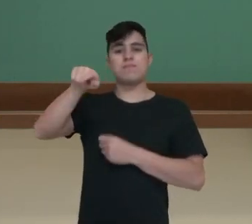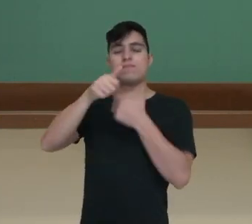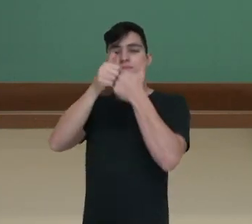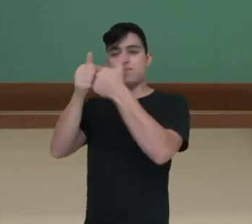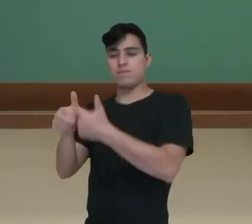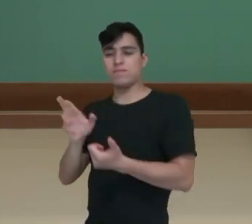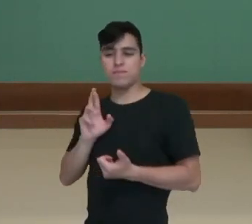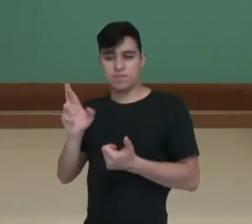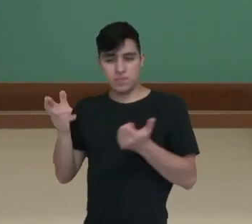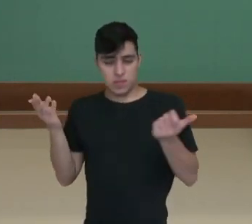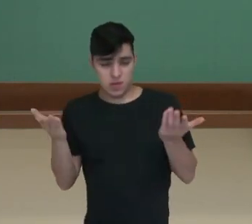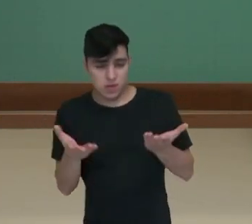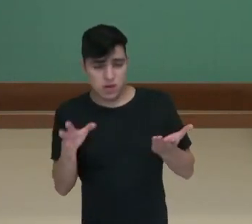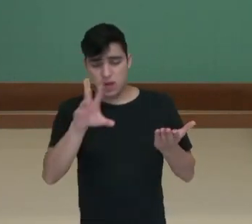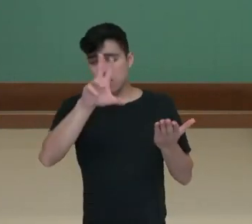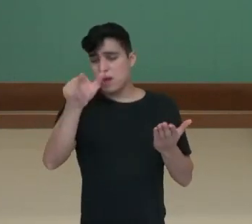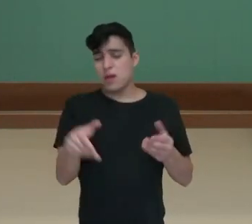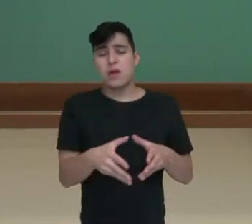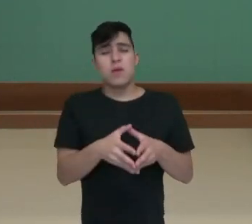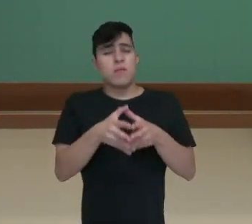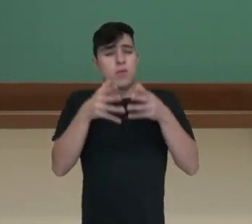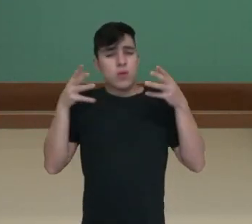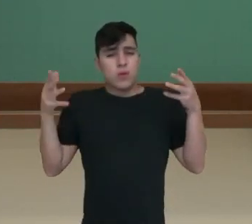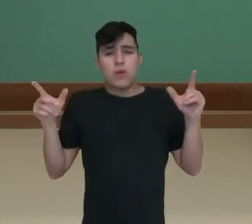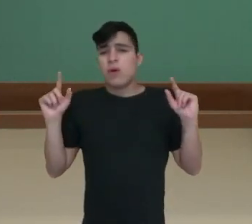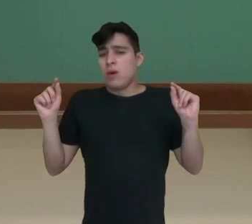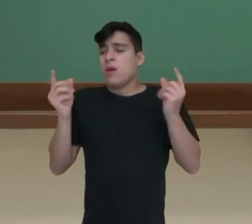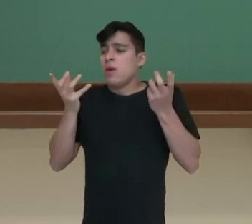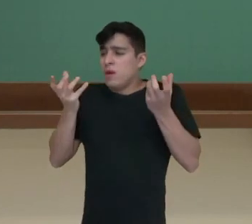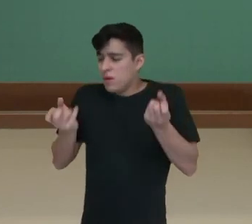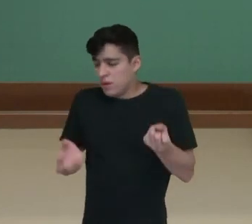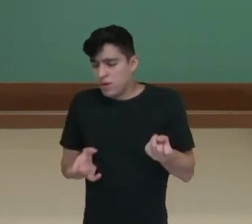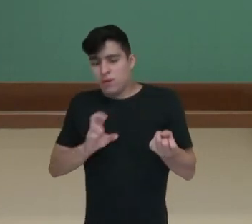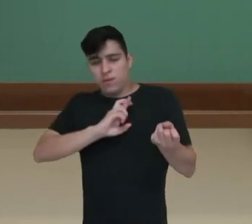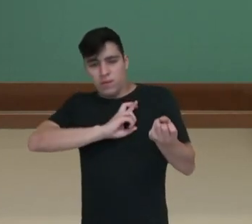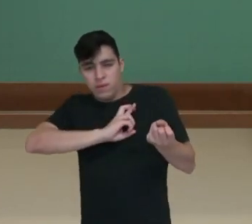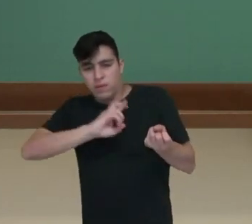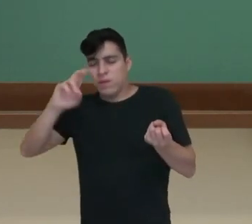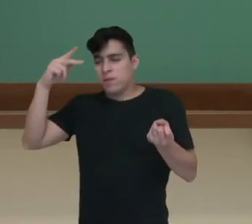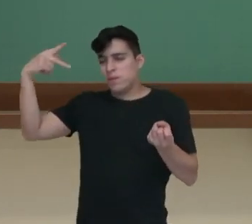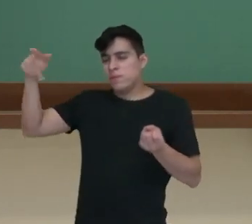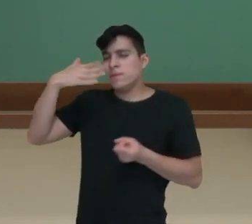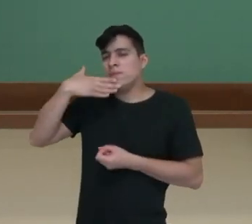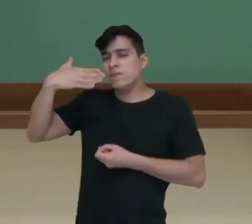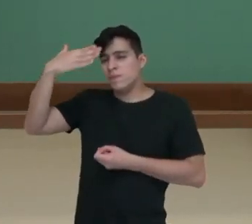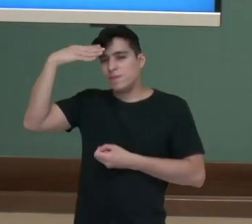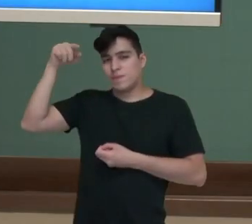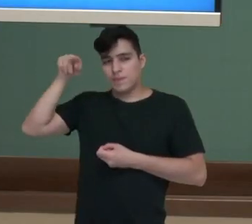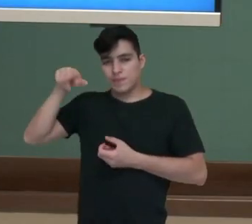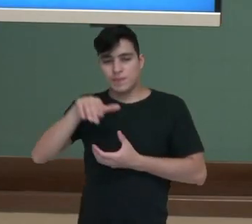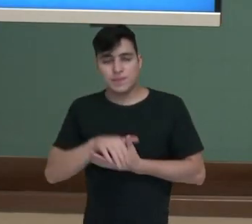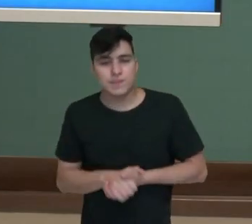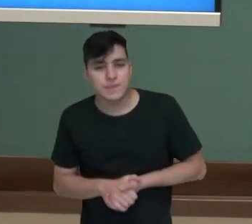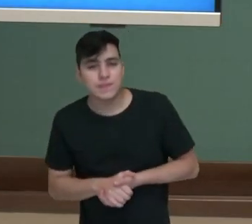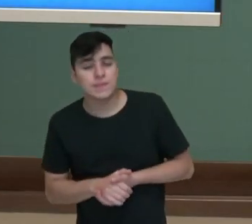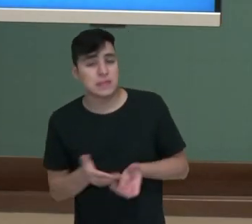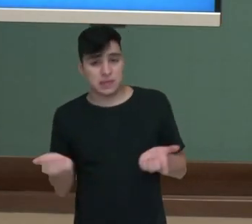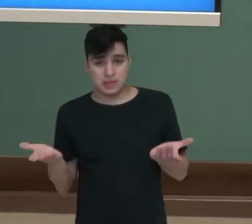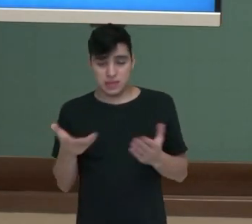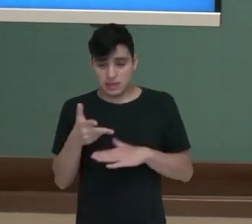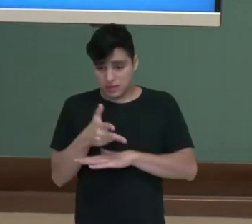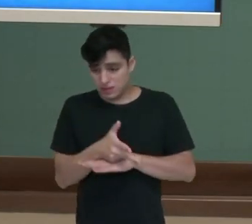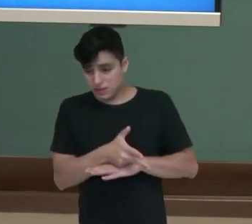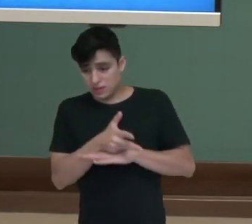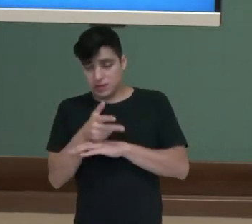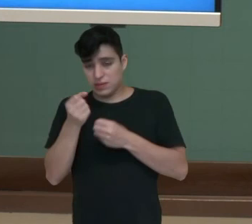um grande número da população africana adepta à religiosidade muçulmana. Pessoal, neste vídeo